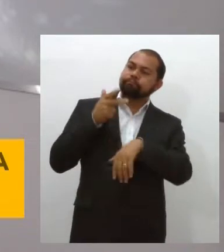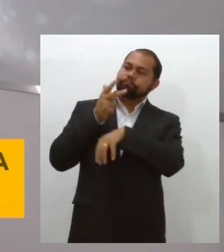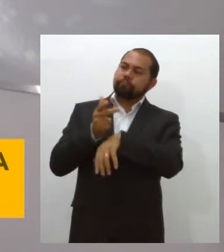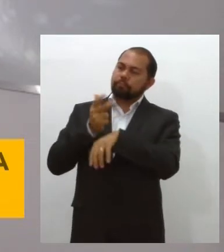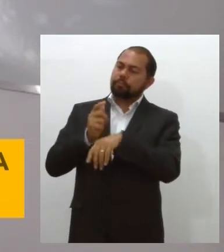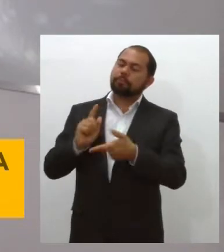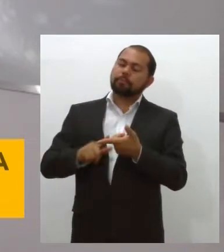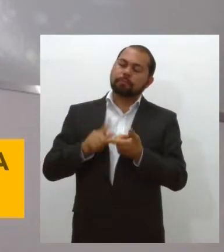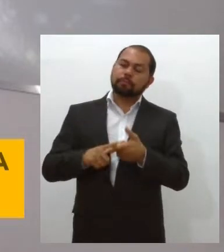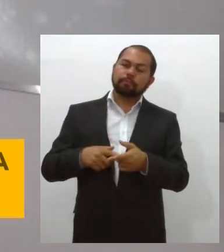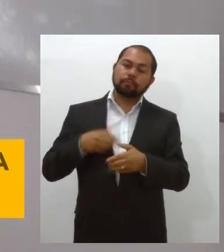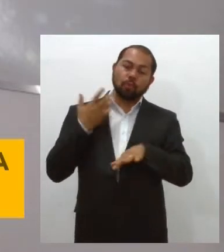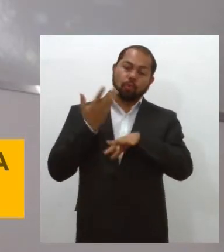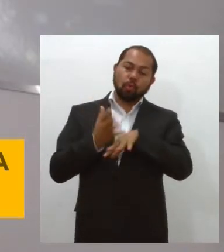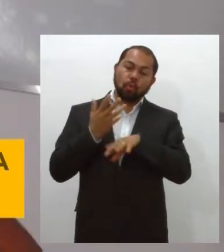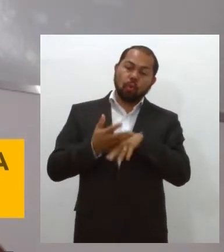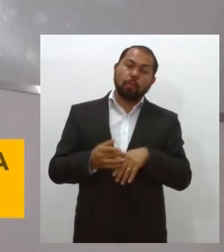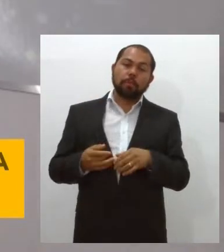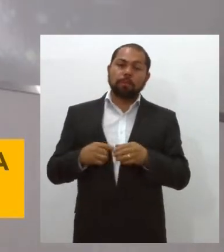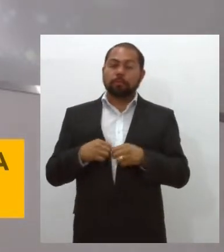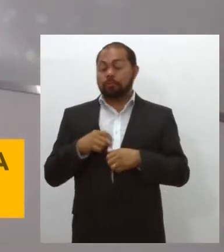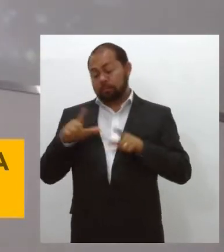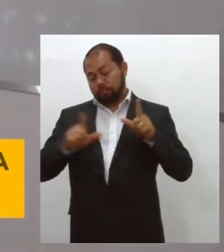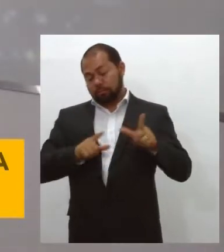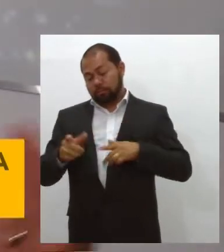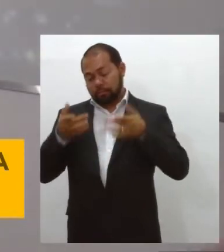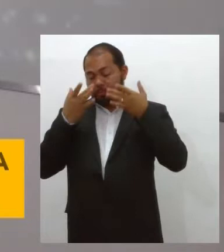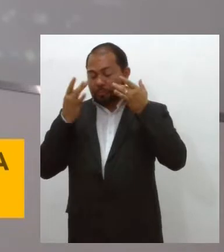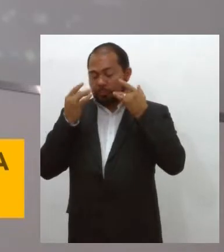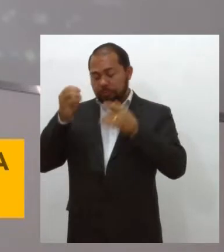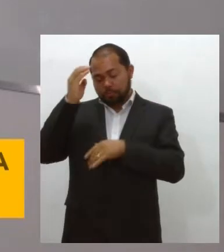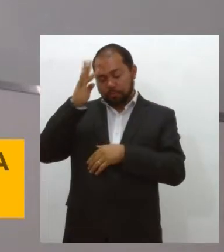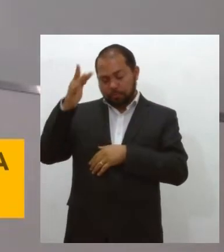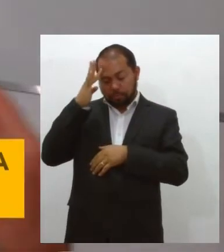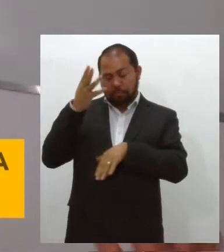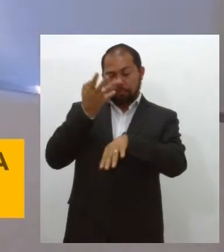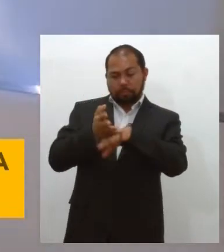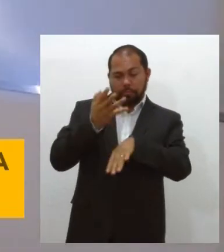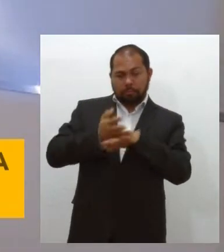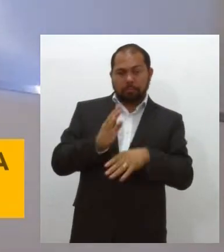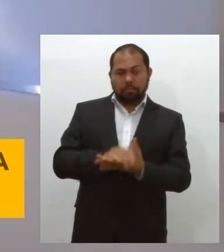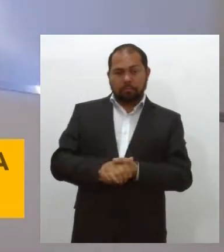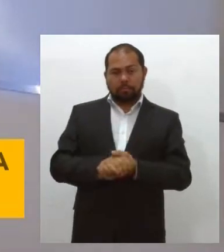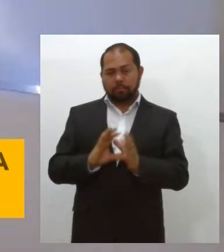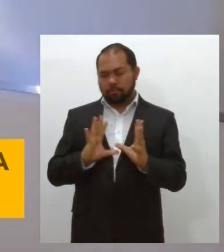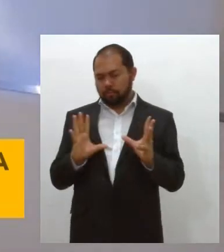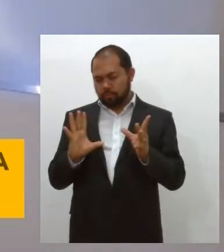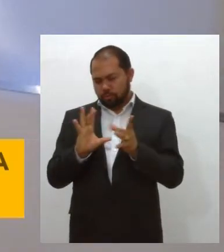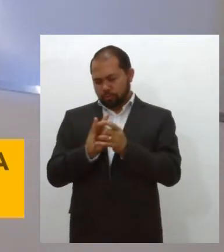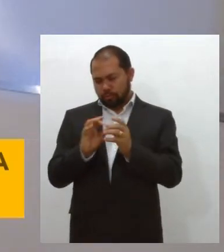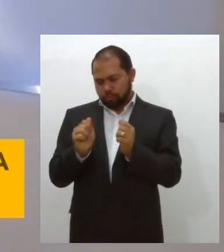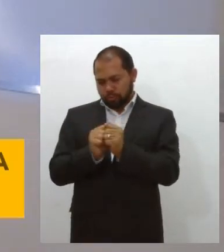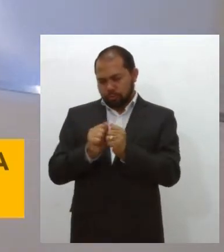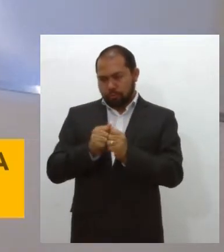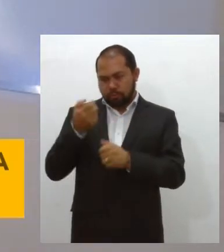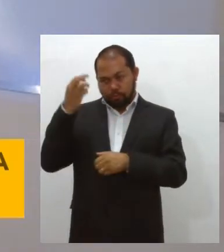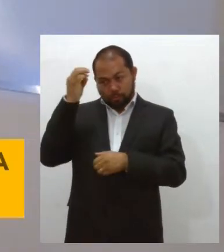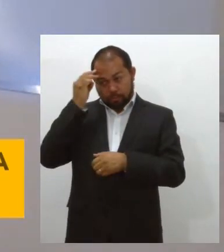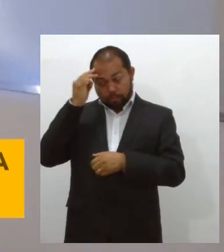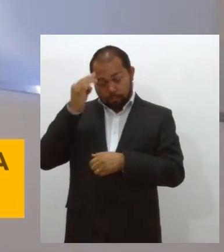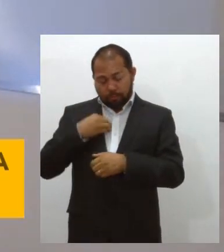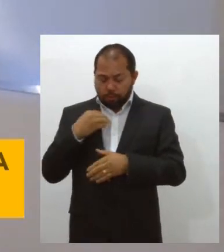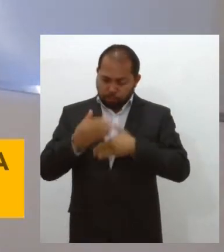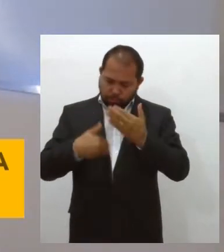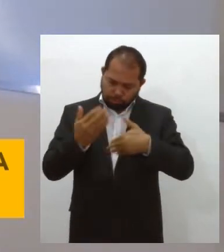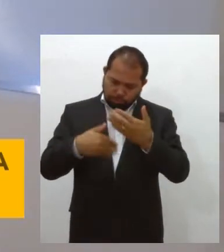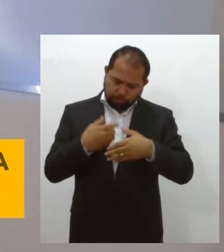vivência. Então vamos trabalhar o lúdico, o teórico e o prático, né? Tudo isso vai fazer com que a mente possa